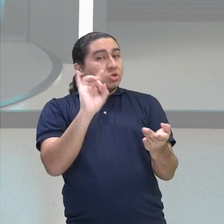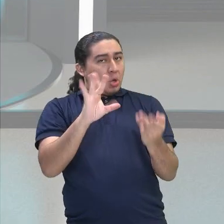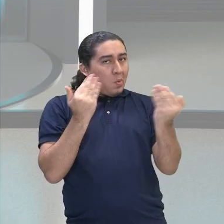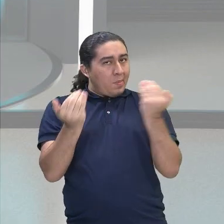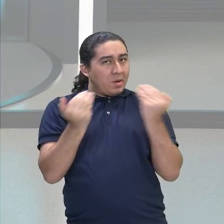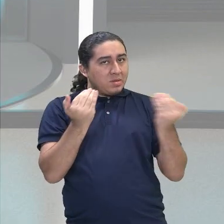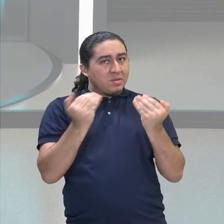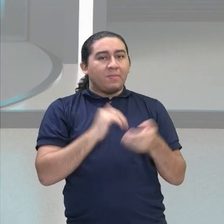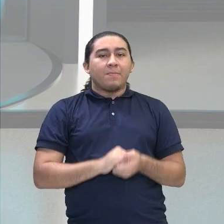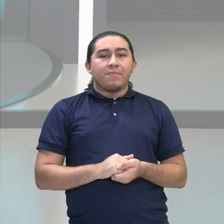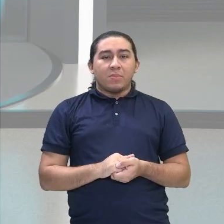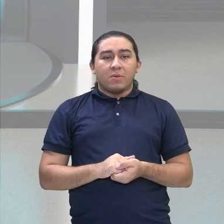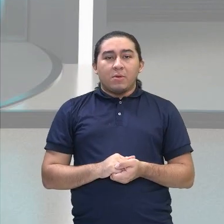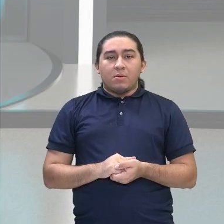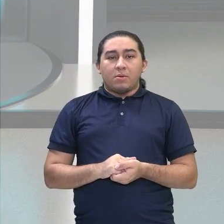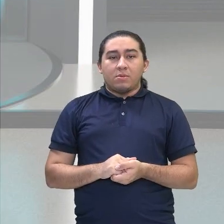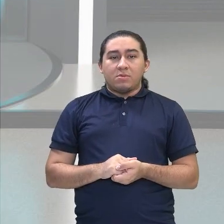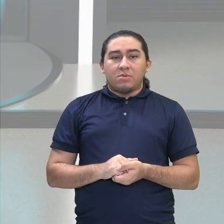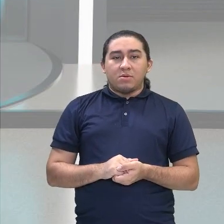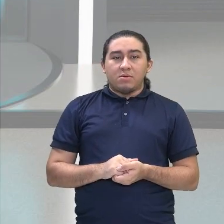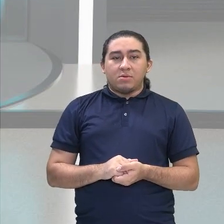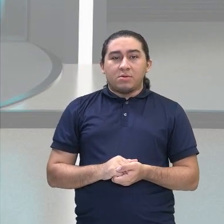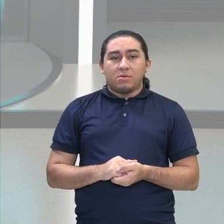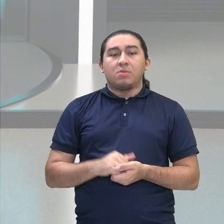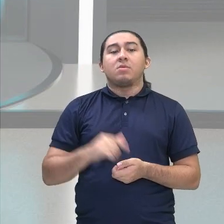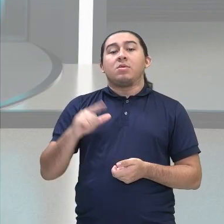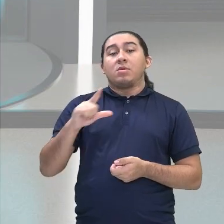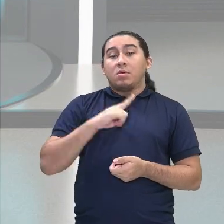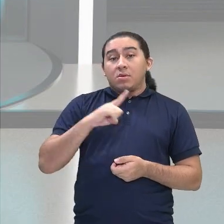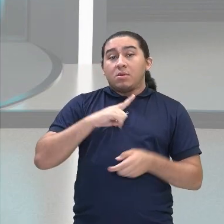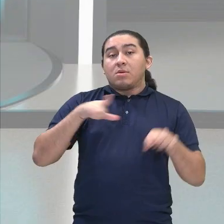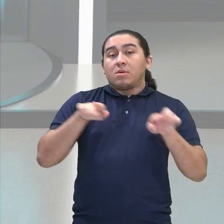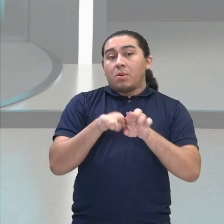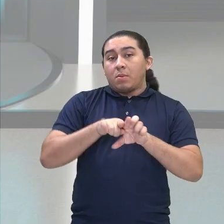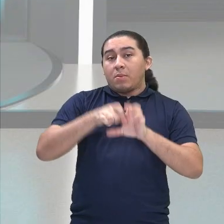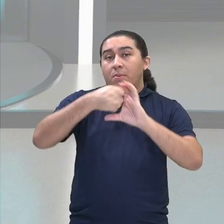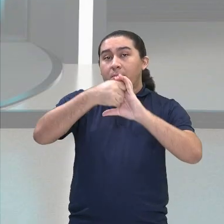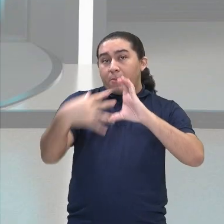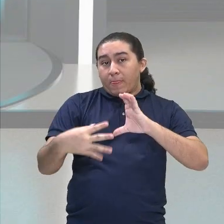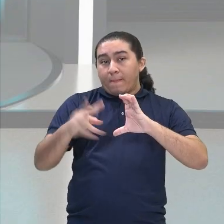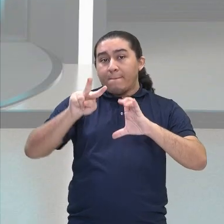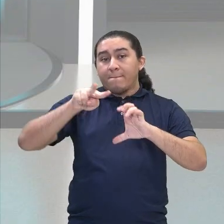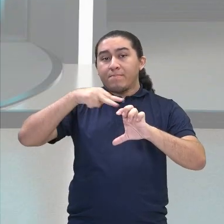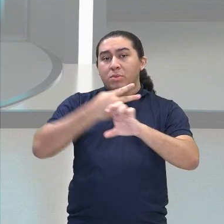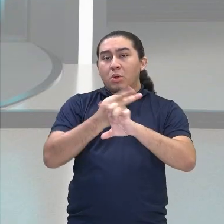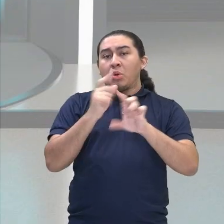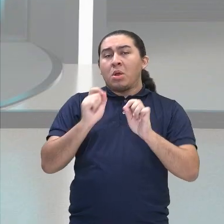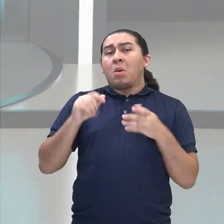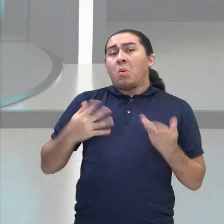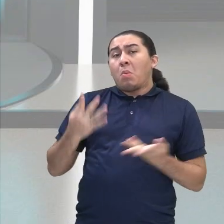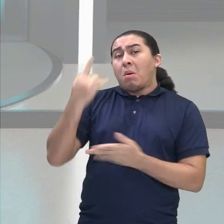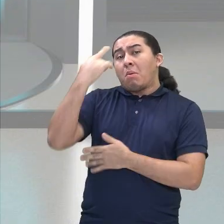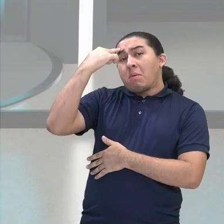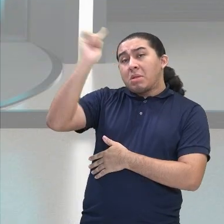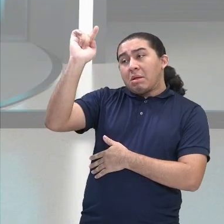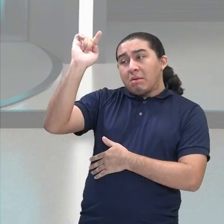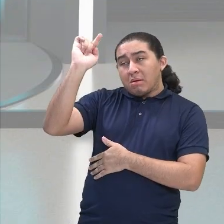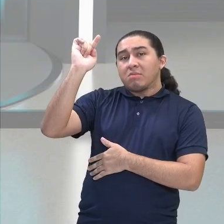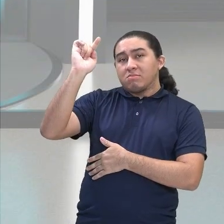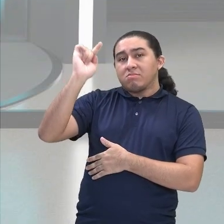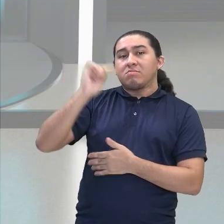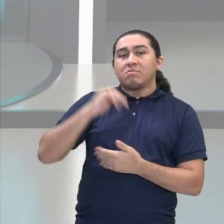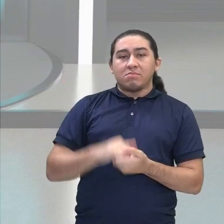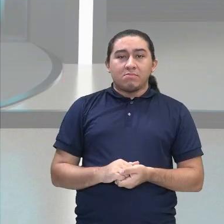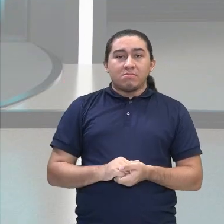cozinhar. Então, os elementos. Em seguida, a colher. Com que colher vai ser comida? Isso daqui, a